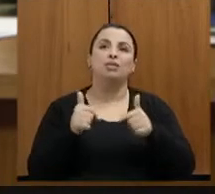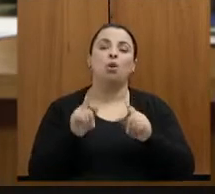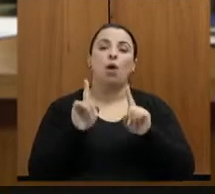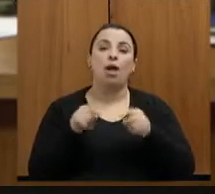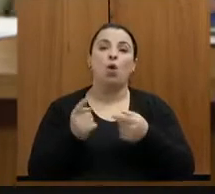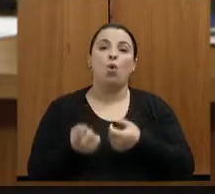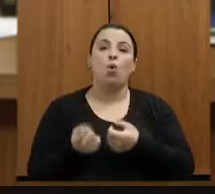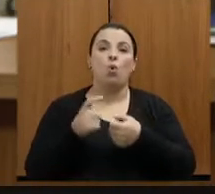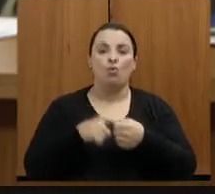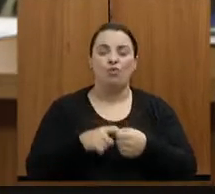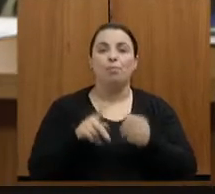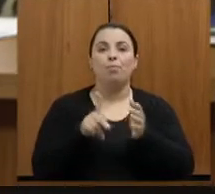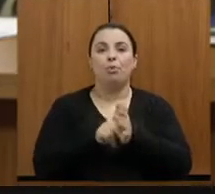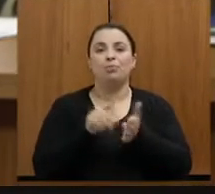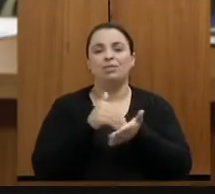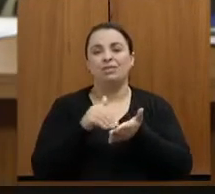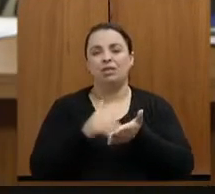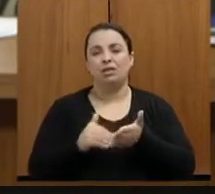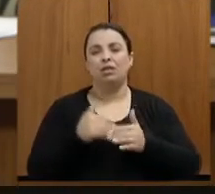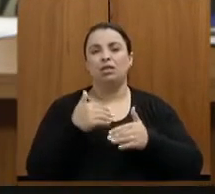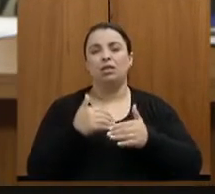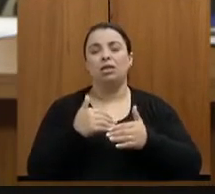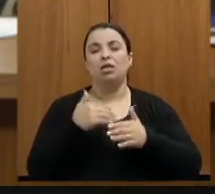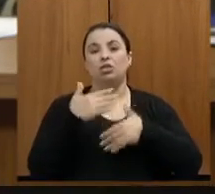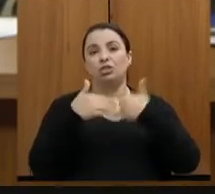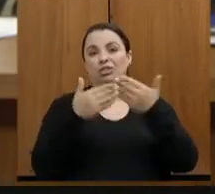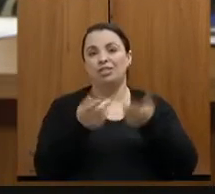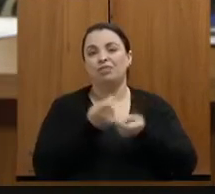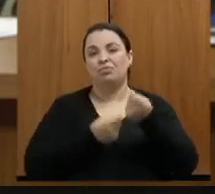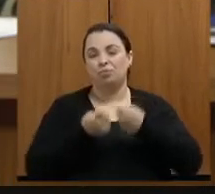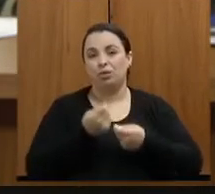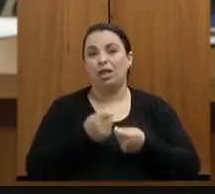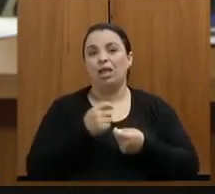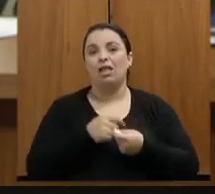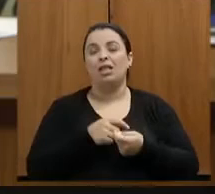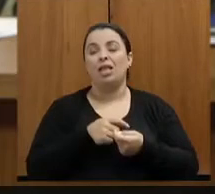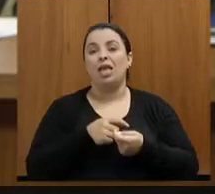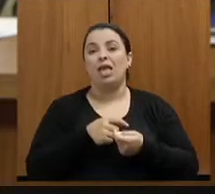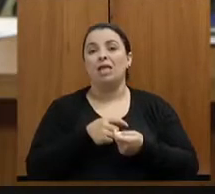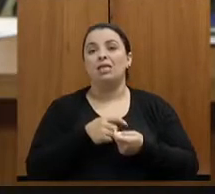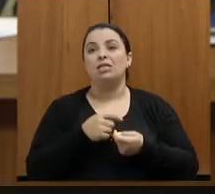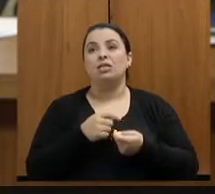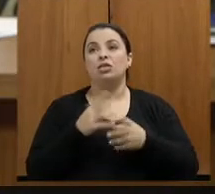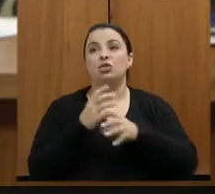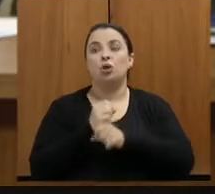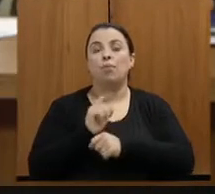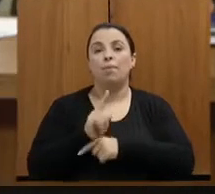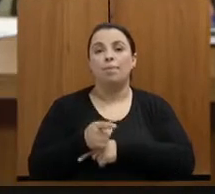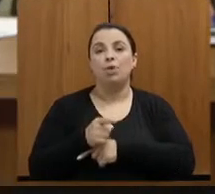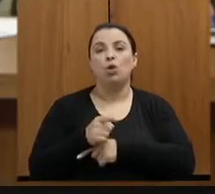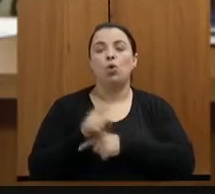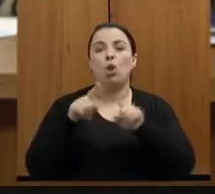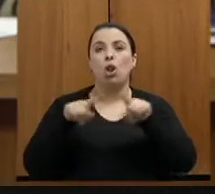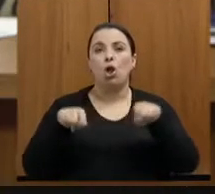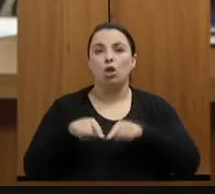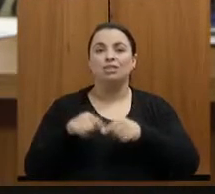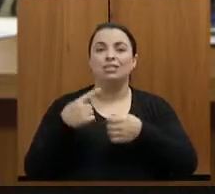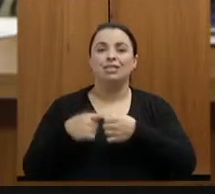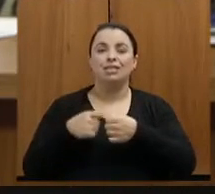convênios da Secretaria de Estado de Desenvolvimento Econômico, a sede. São mil lotes do município de Pingo d'Agua, sendo que